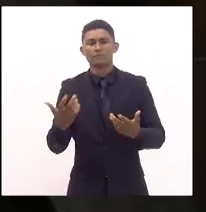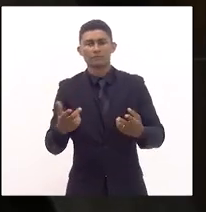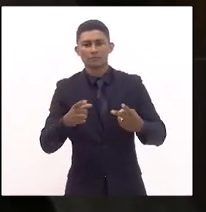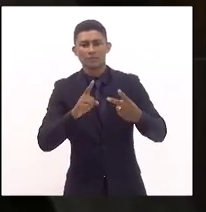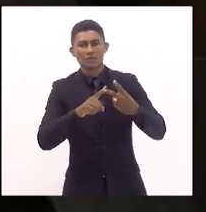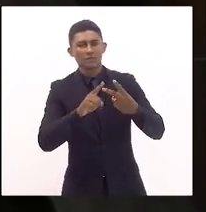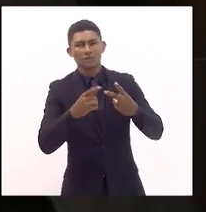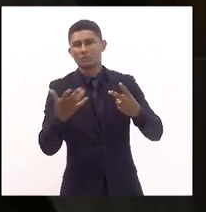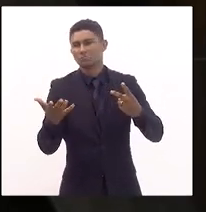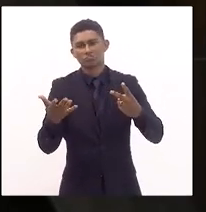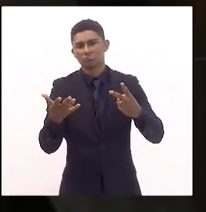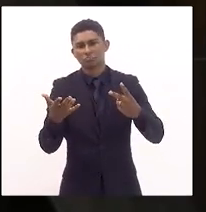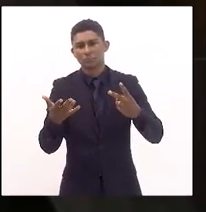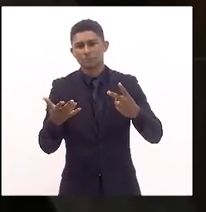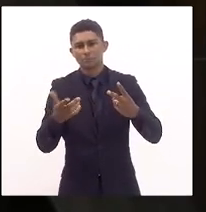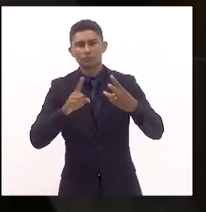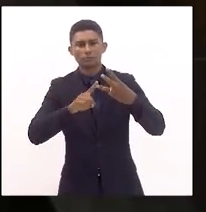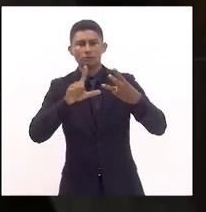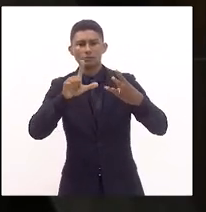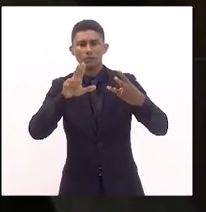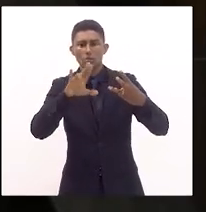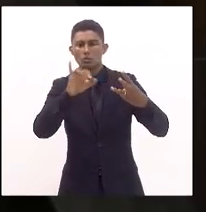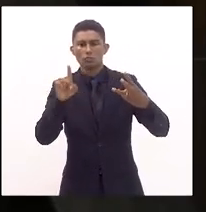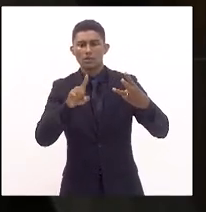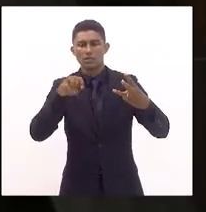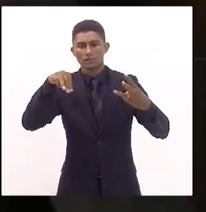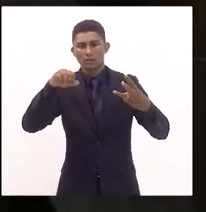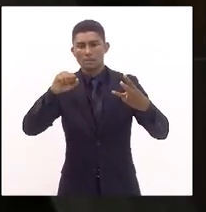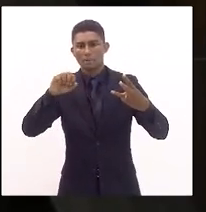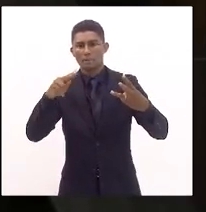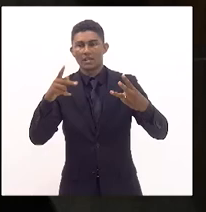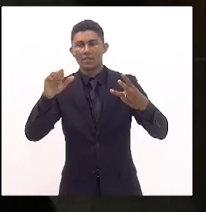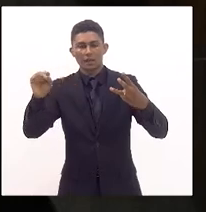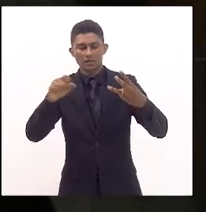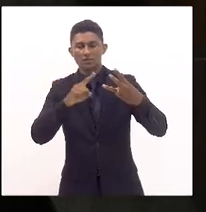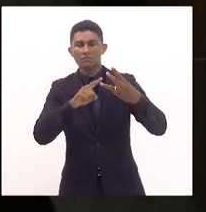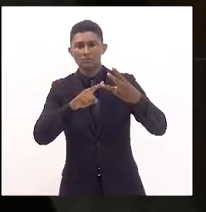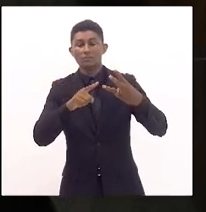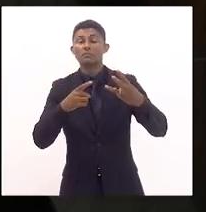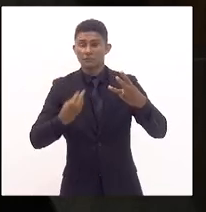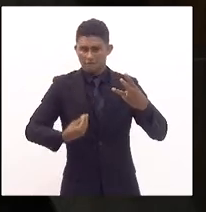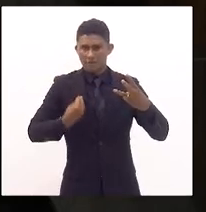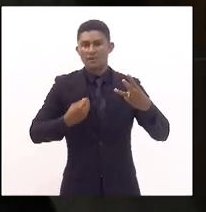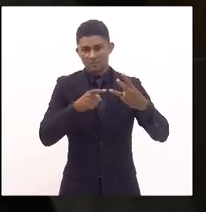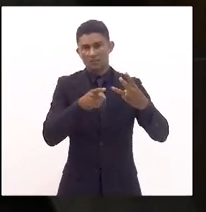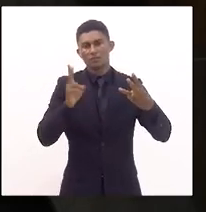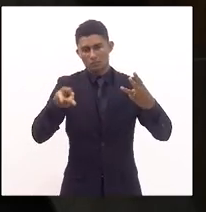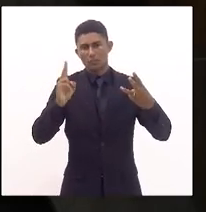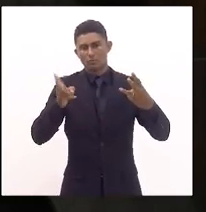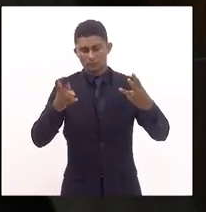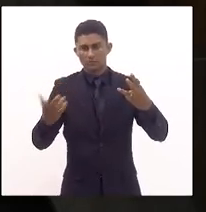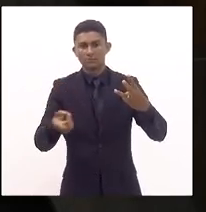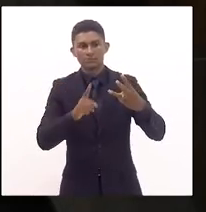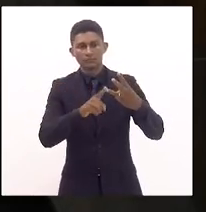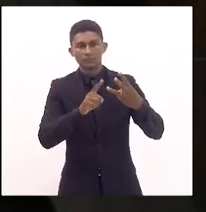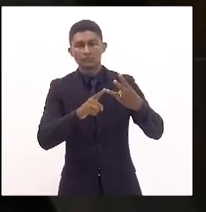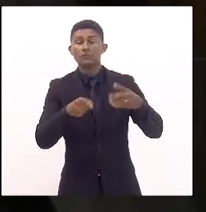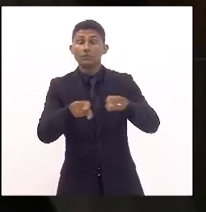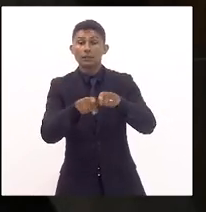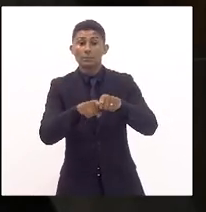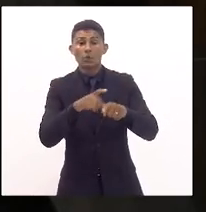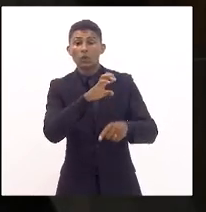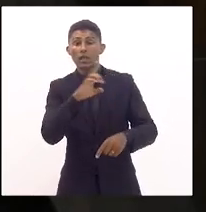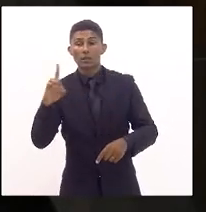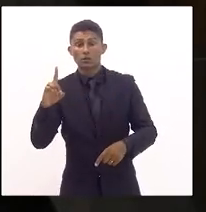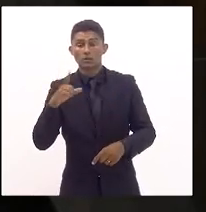Armando Martins de Barros, Luiz Carlos Siqueira Manhães, que está conosco, vivo, atuante, três grandes coordenadores desse curso,